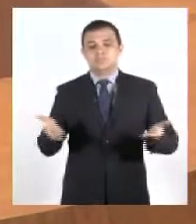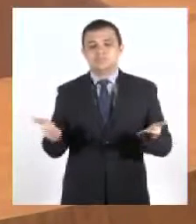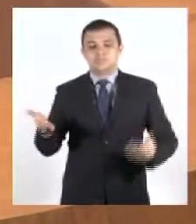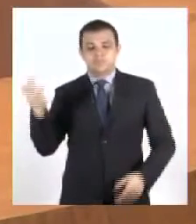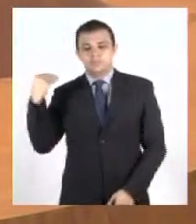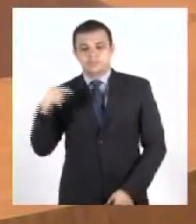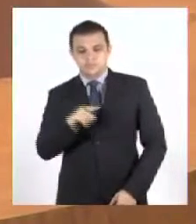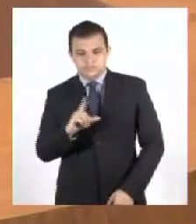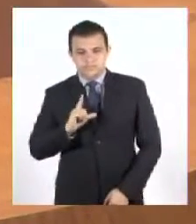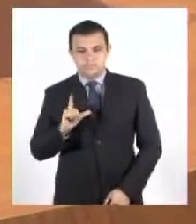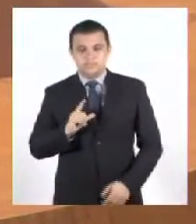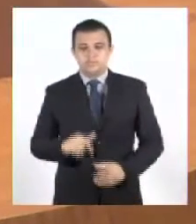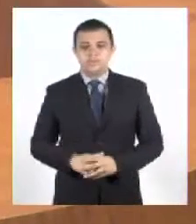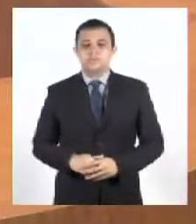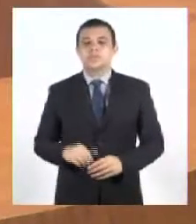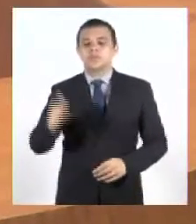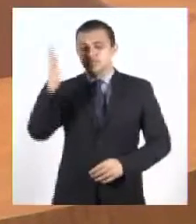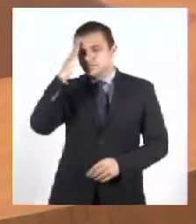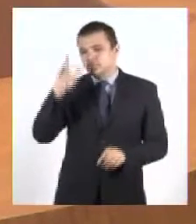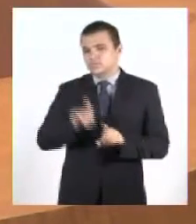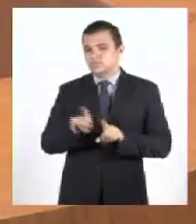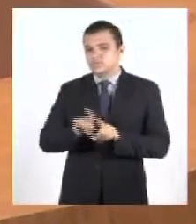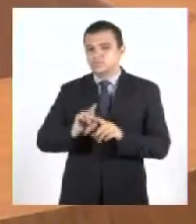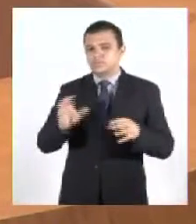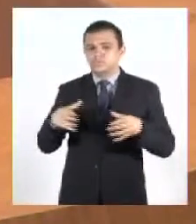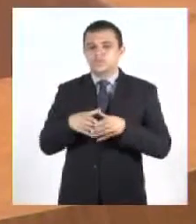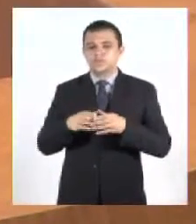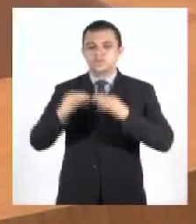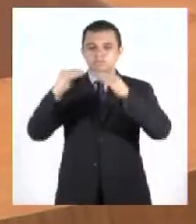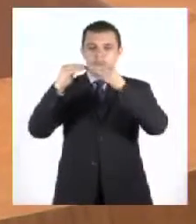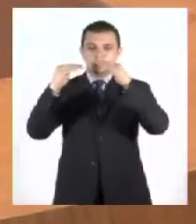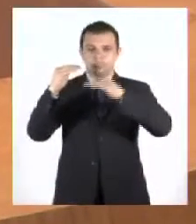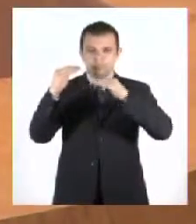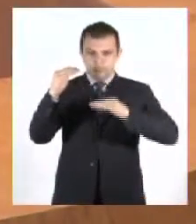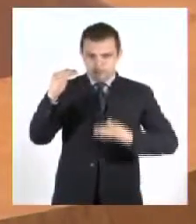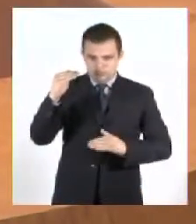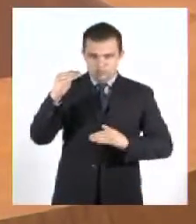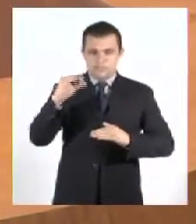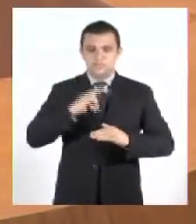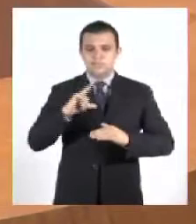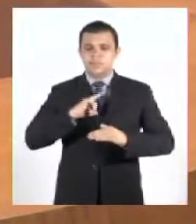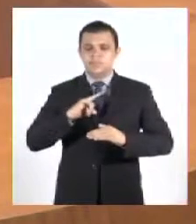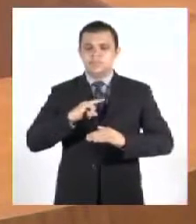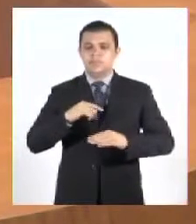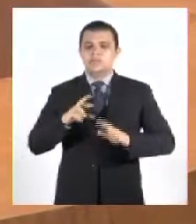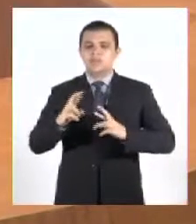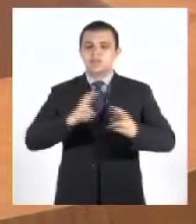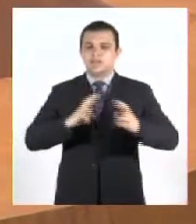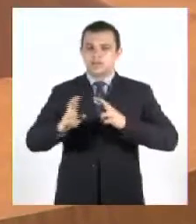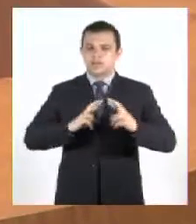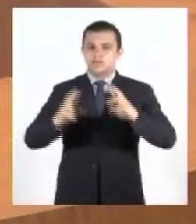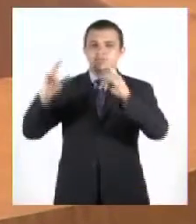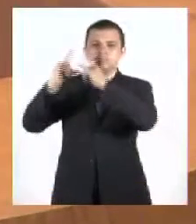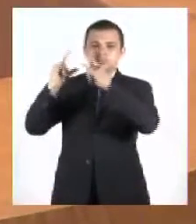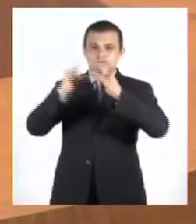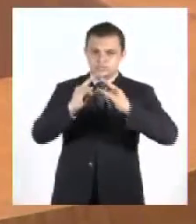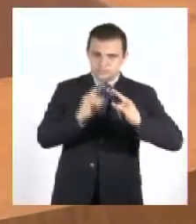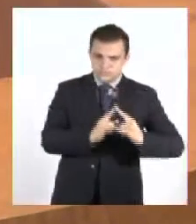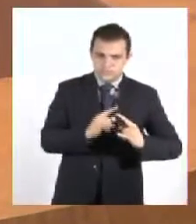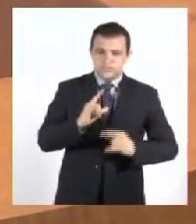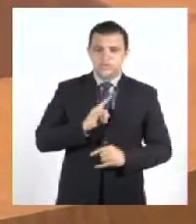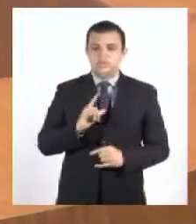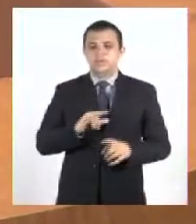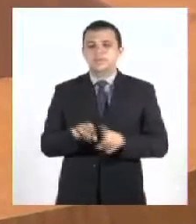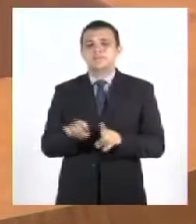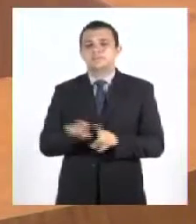se sabe, o poder hierárquico corresponde nas relações estatutárias e a uma emanação da autoridade estatal,